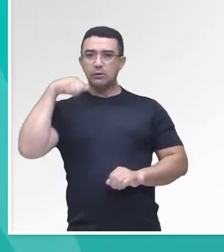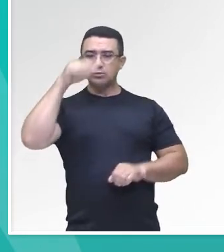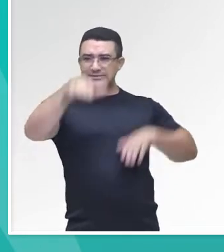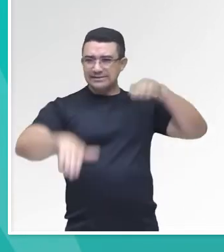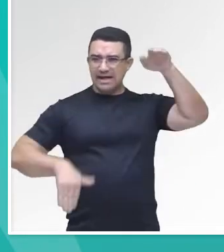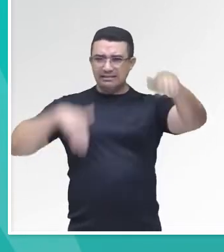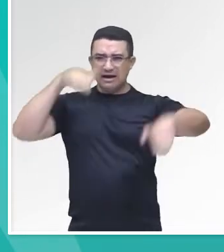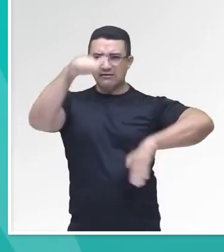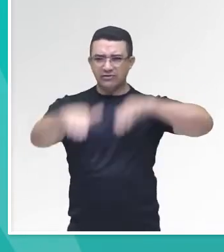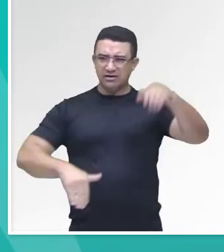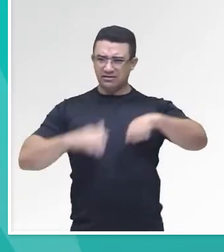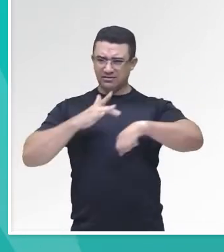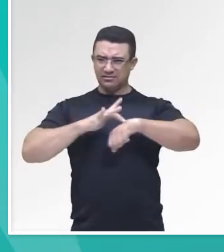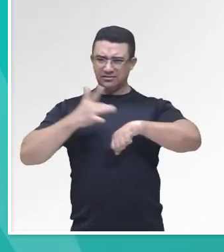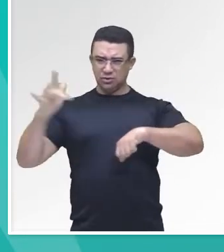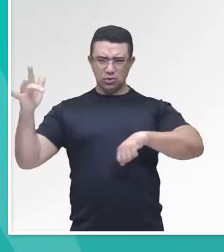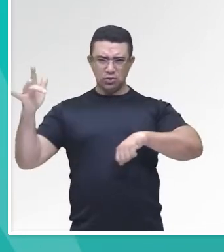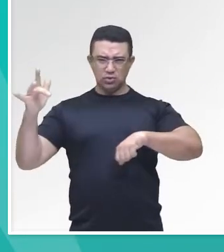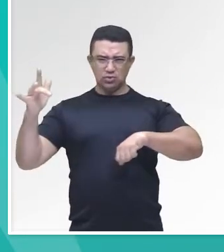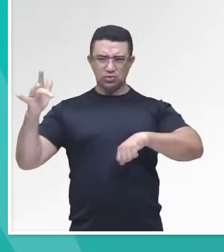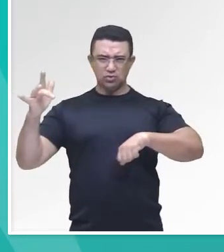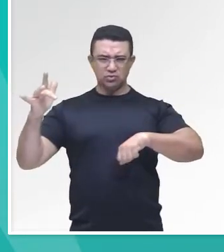Então, observem que aqui, ó,